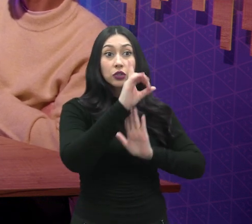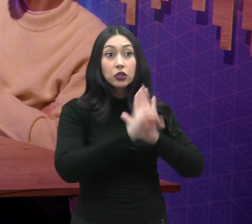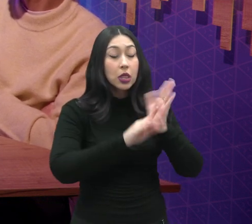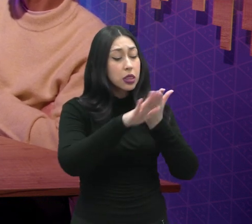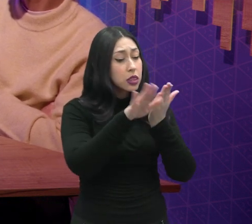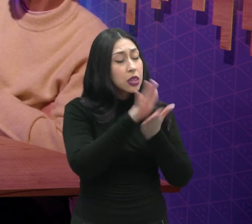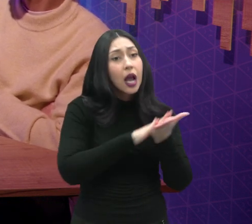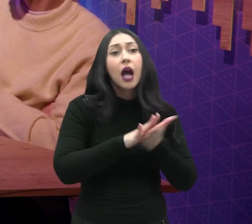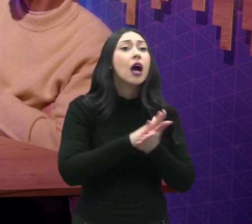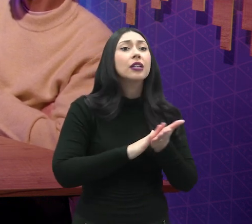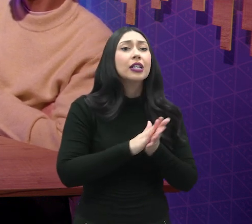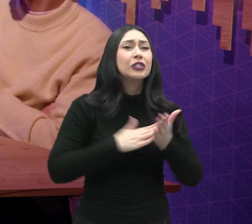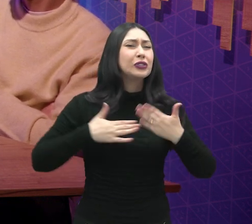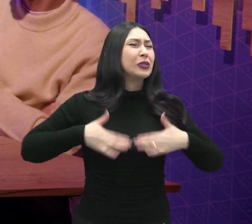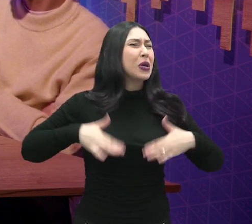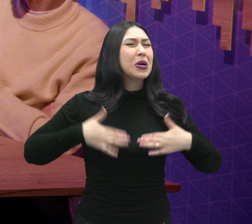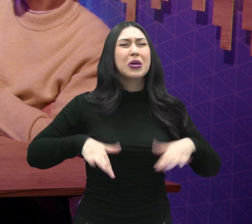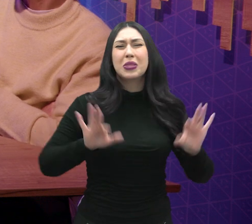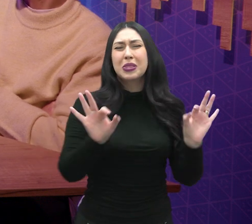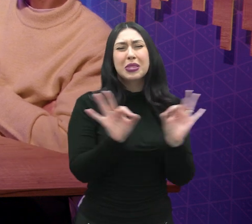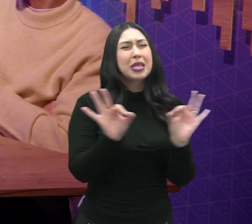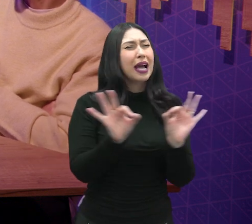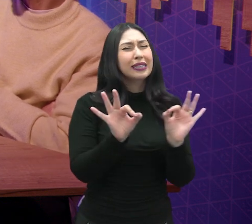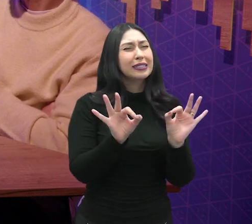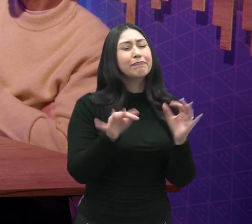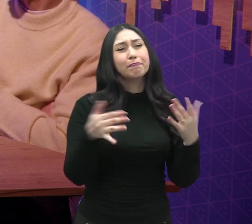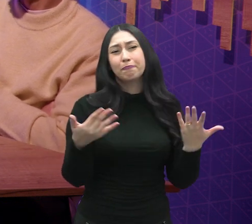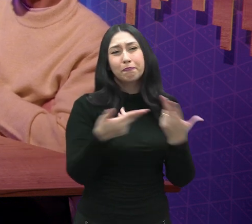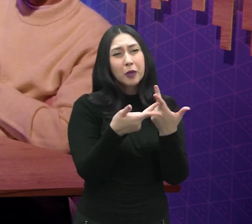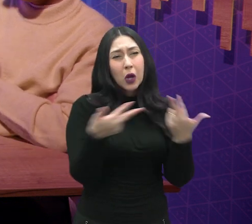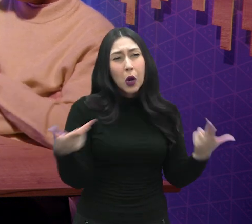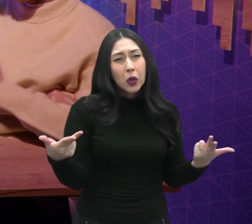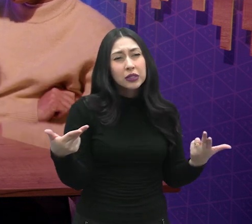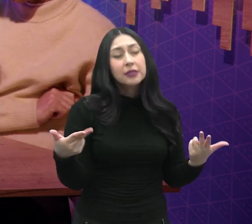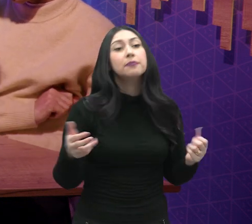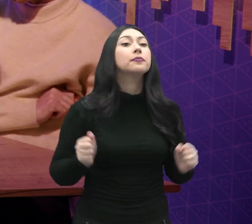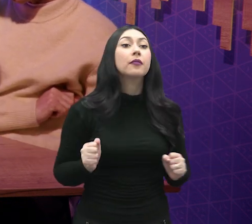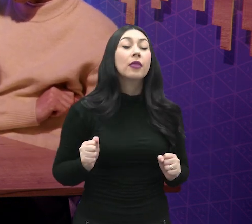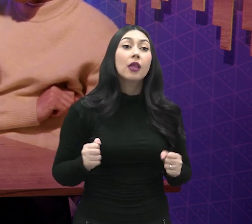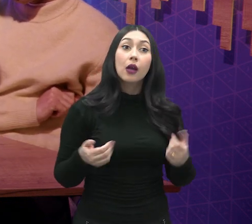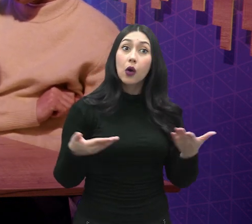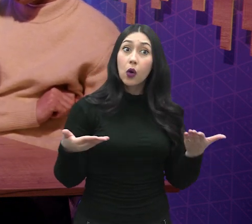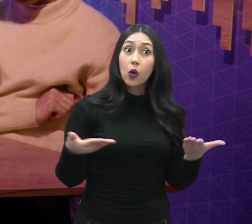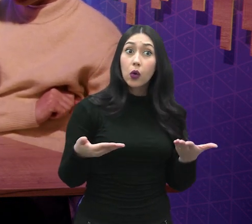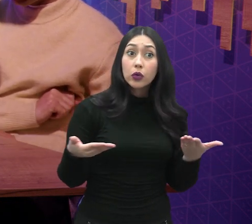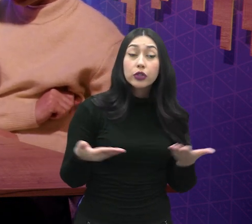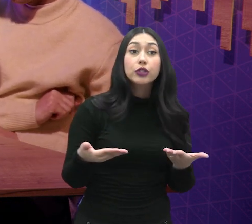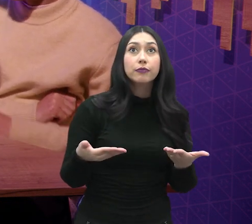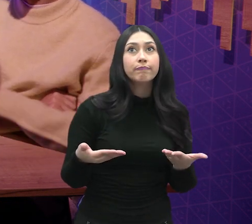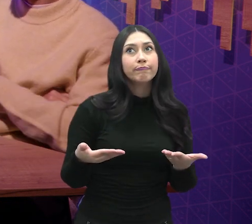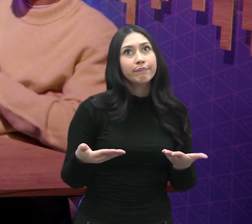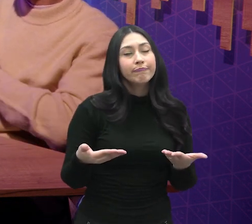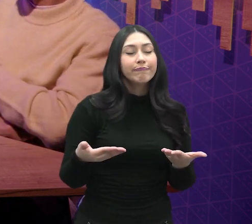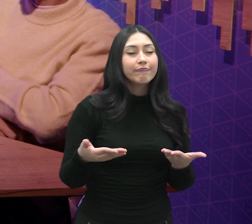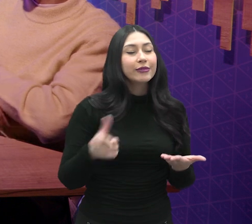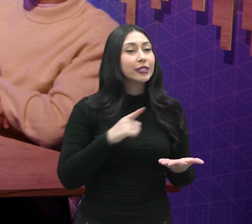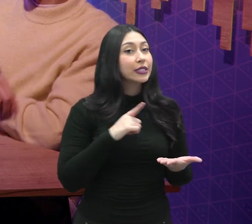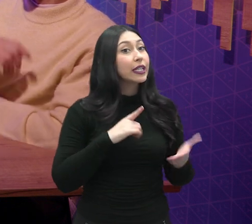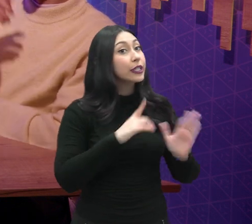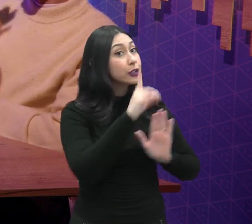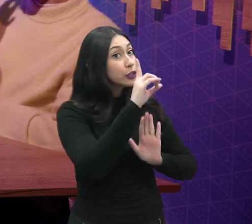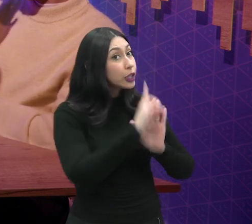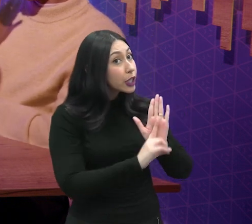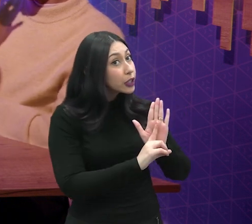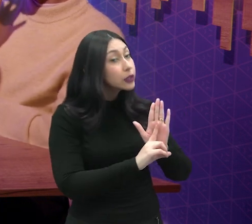não tinham direito a descanso, enfim, várias coisas. E hoje, não, a gente tem, enfim, os